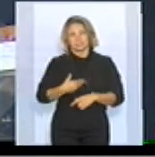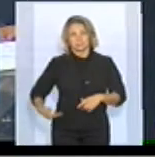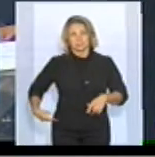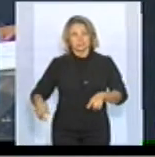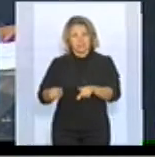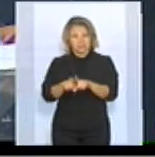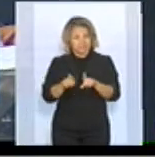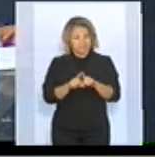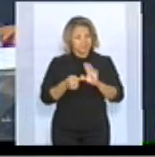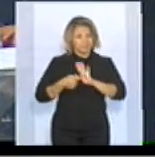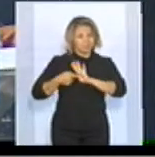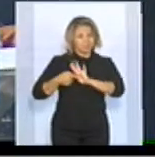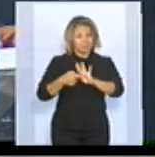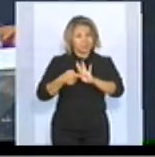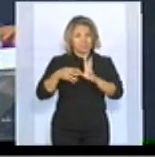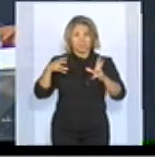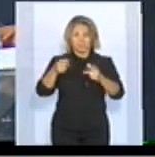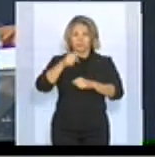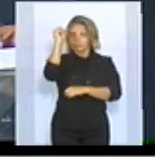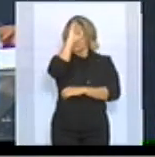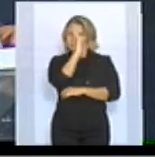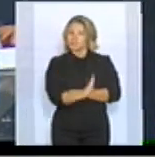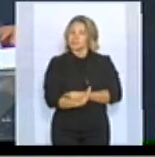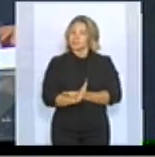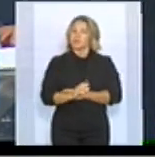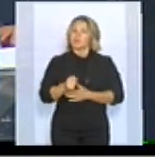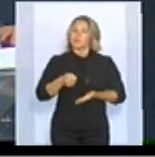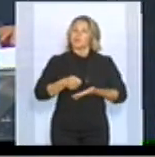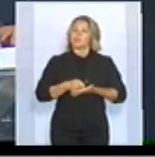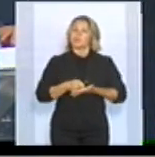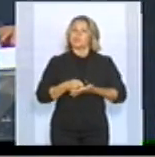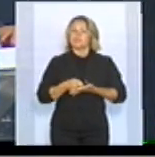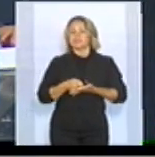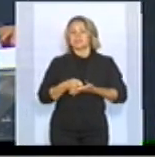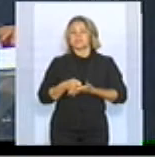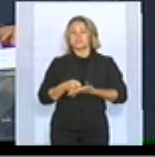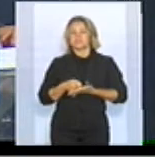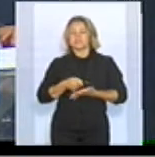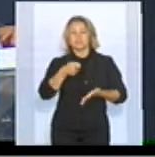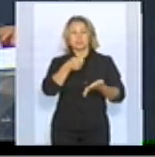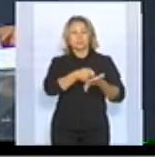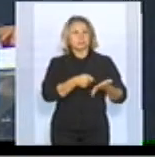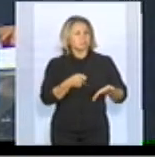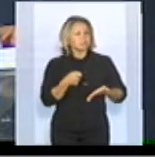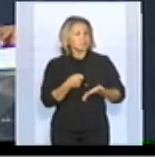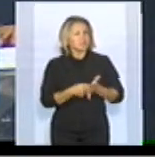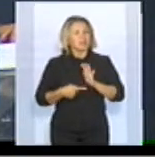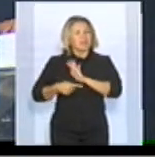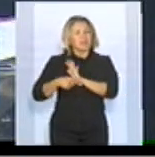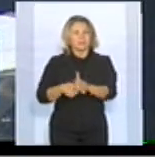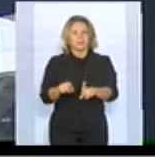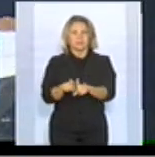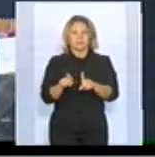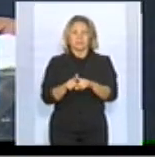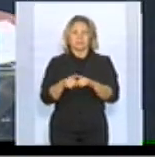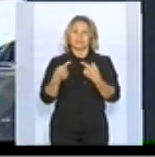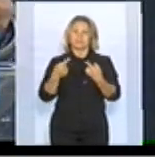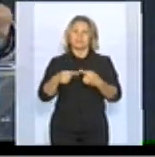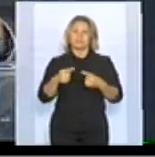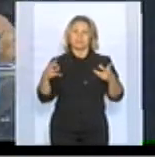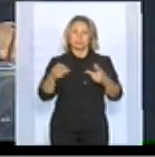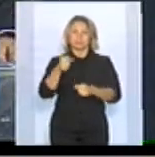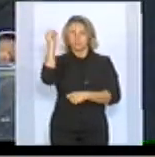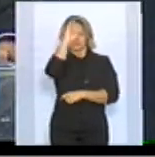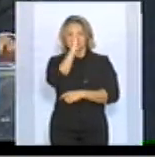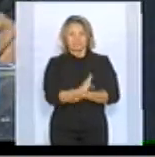e dota o país de mecanismos de proteção ao conteúdo audiovisual em consonância com o que é praticado em outros países de livre